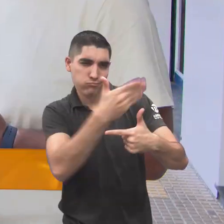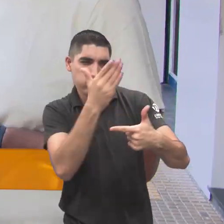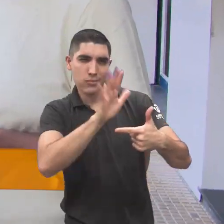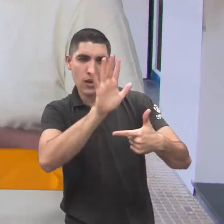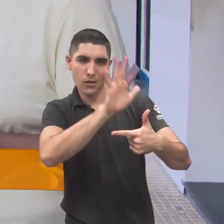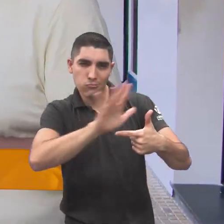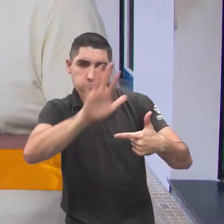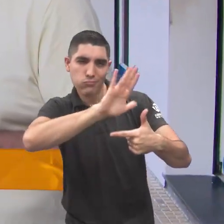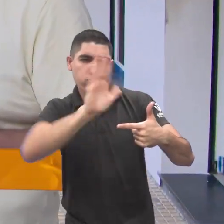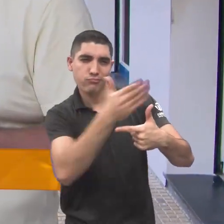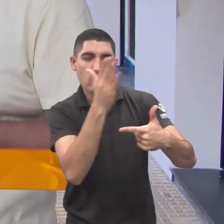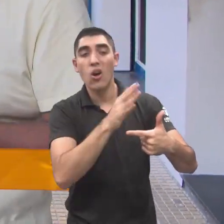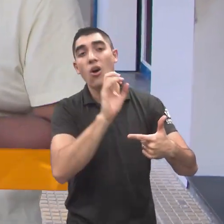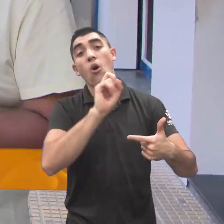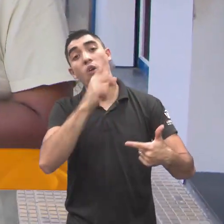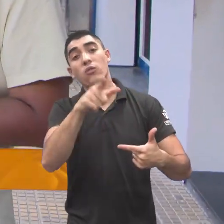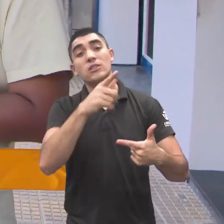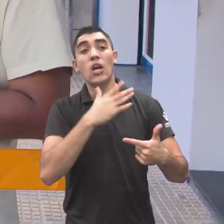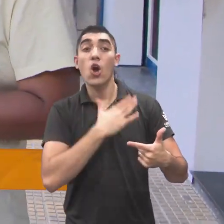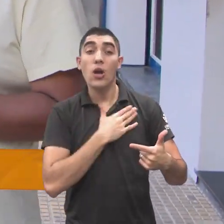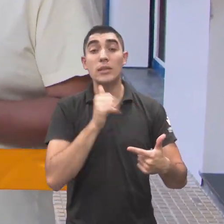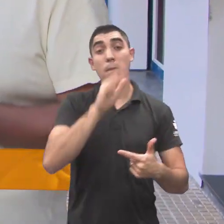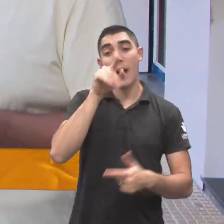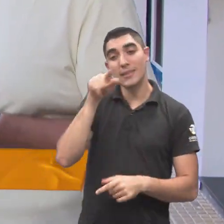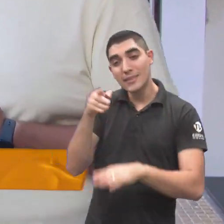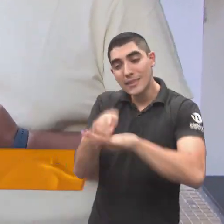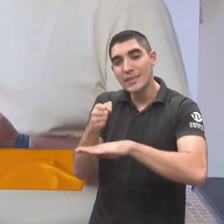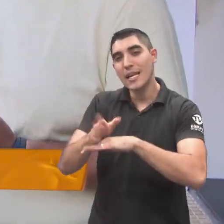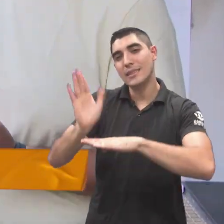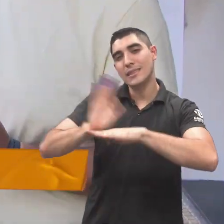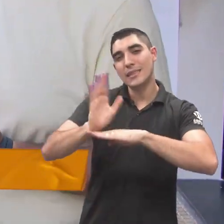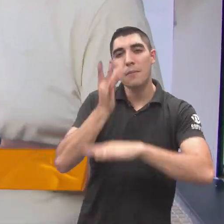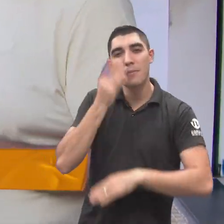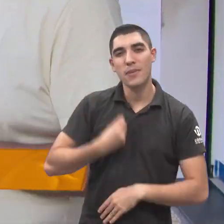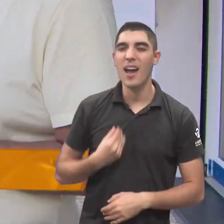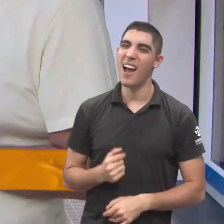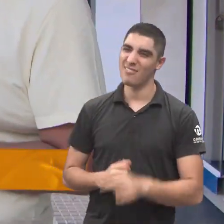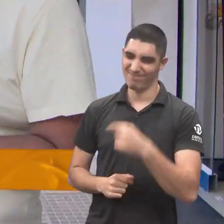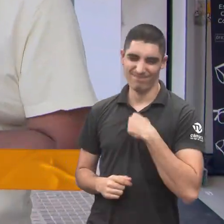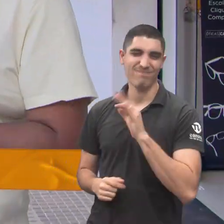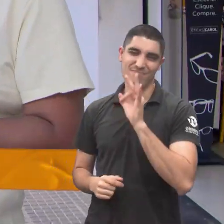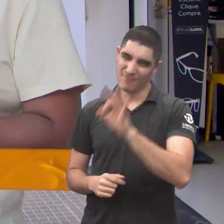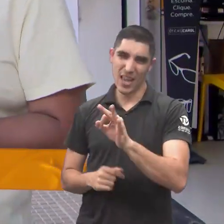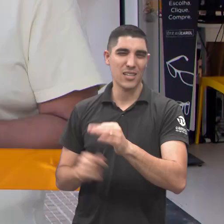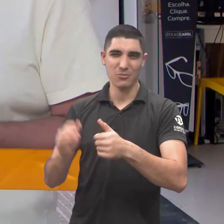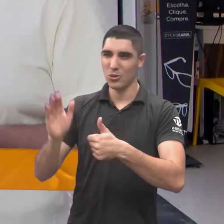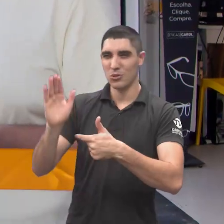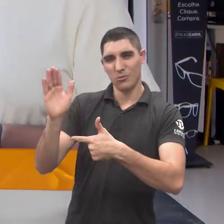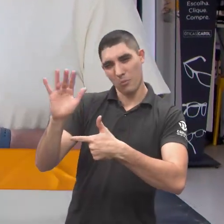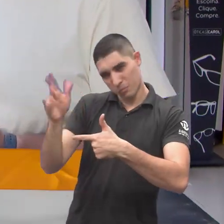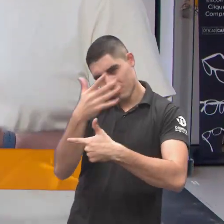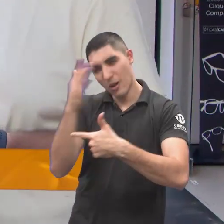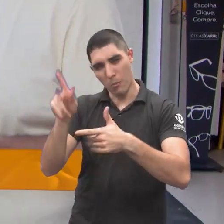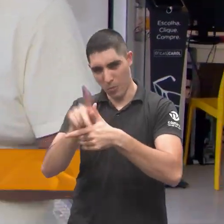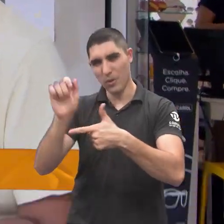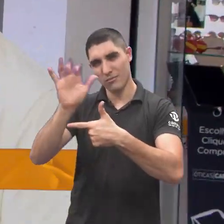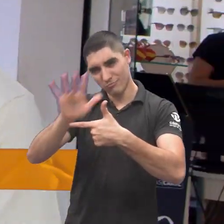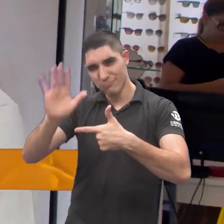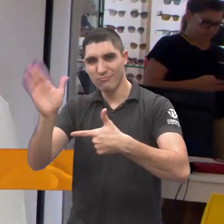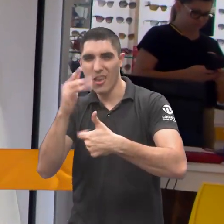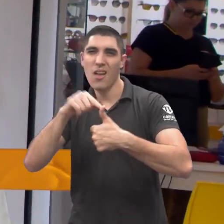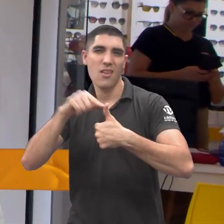Netflix, Amazon, ou você ainda é do time ir no cinema, comprar pipoca, comprar o convite? Não, eu sou mais do time streaming já. Amazon,